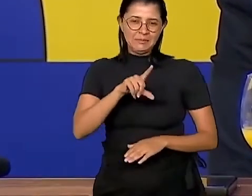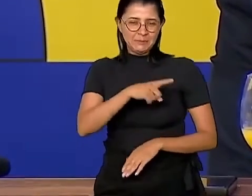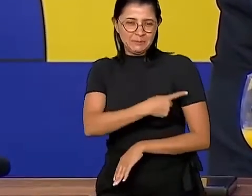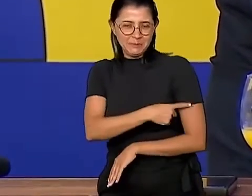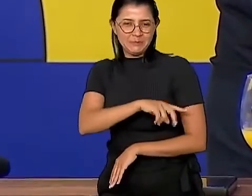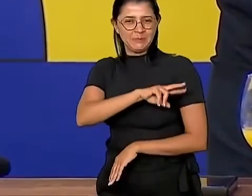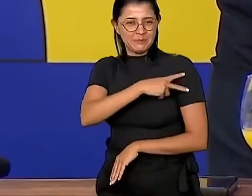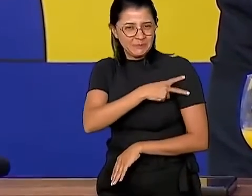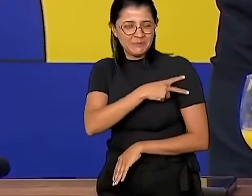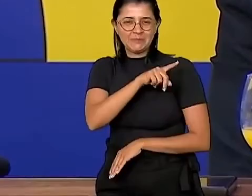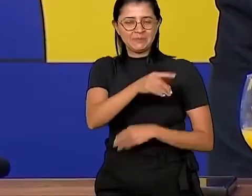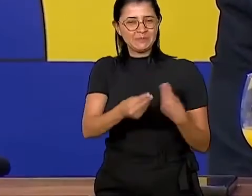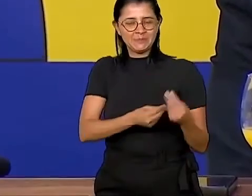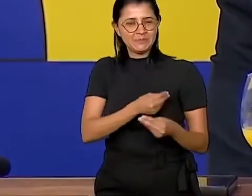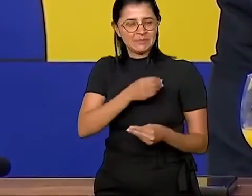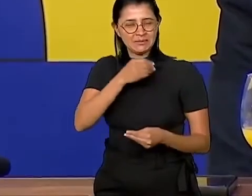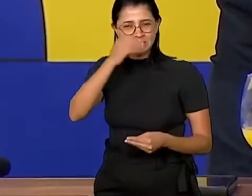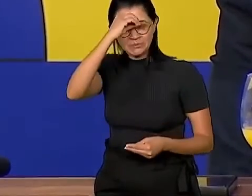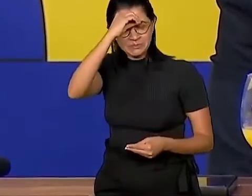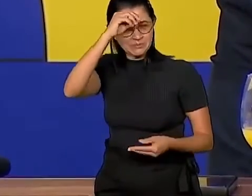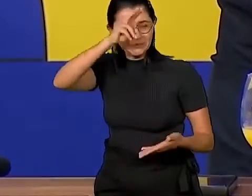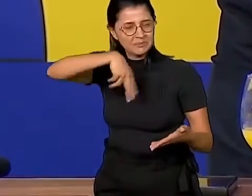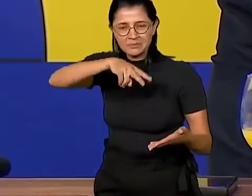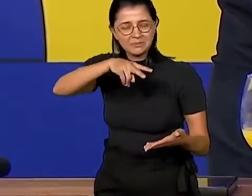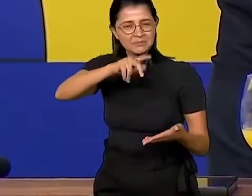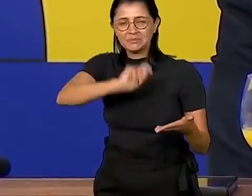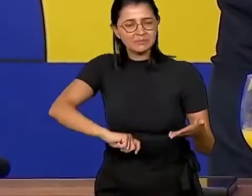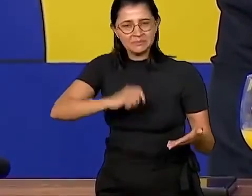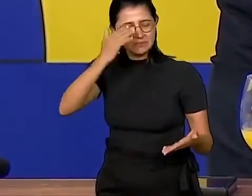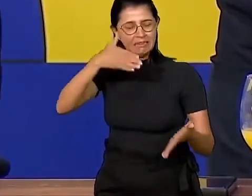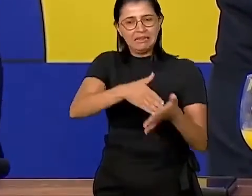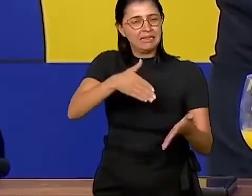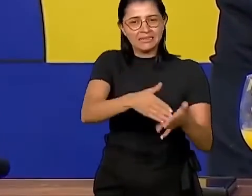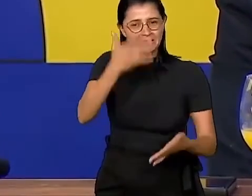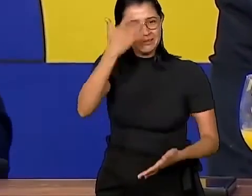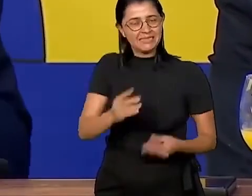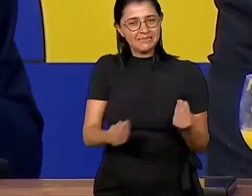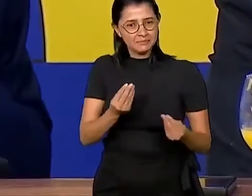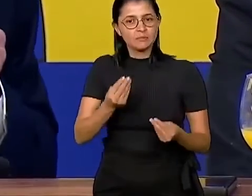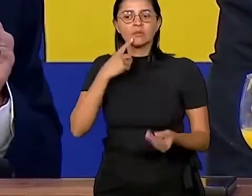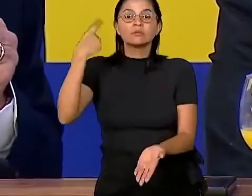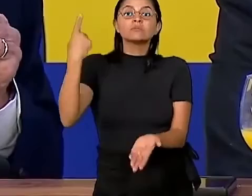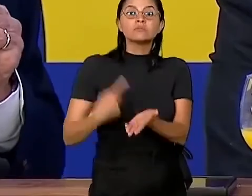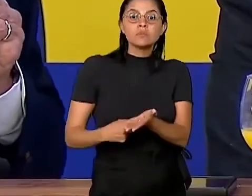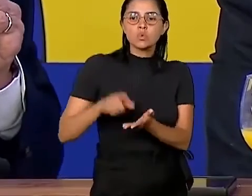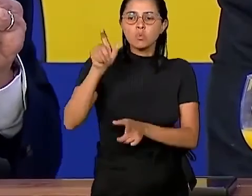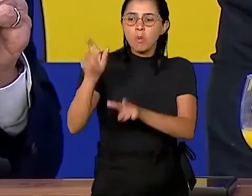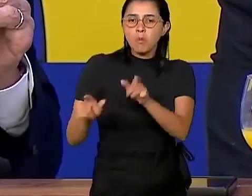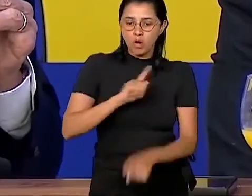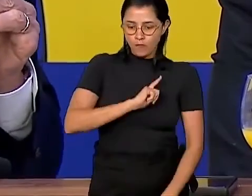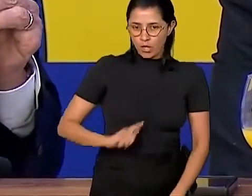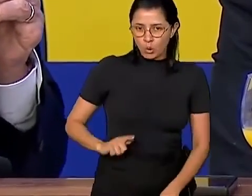estão analfabetas. E nós fizemos um pacto com governadores, fizemos um pacto com os prefeitos,